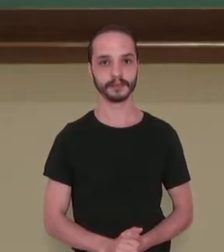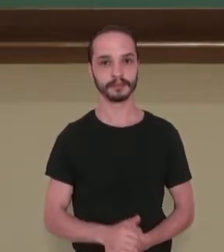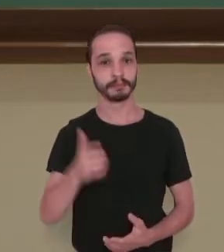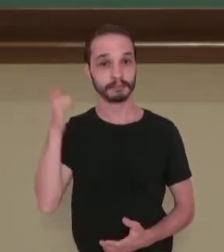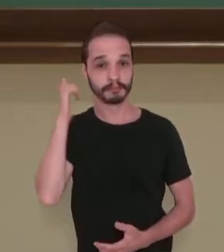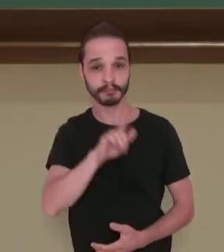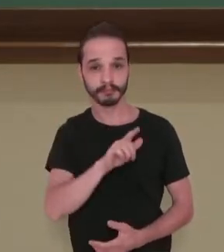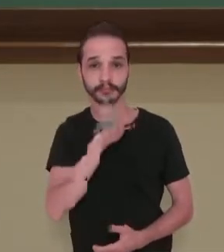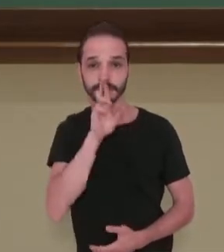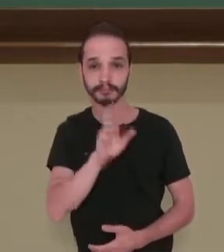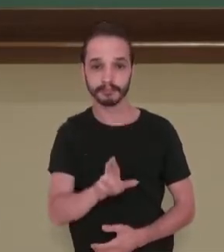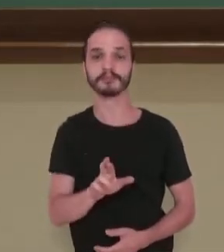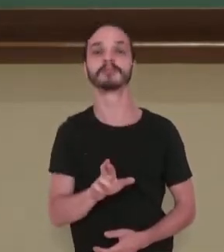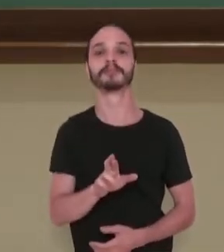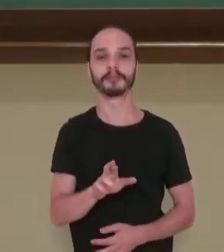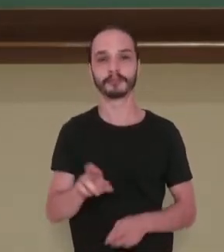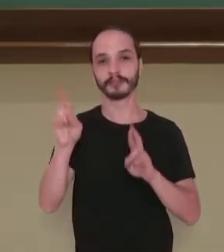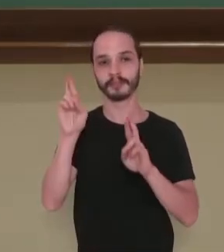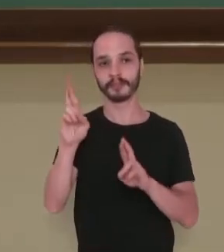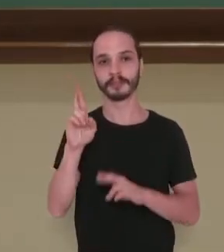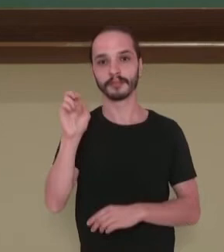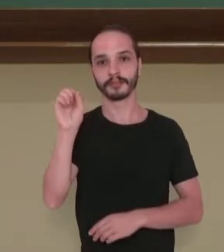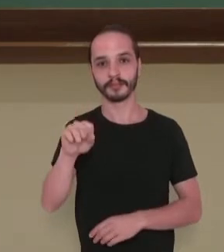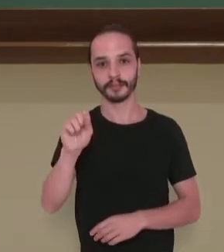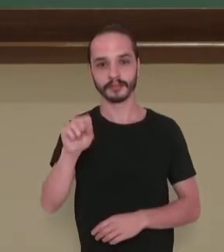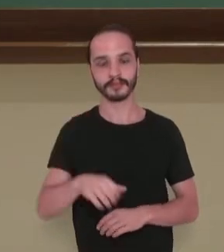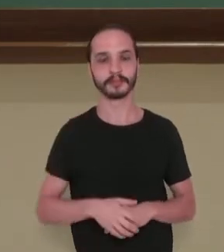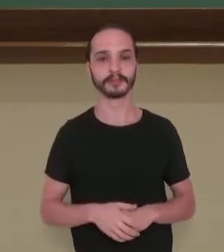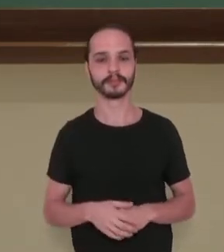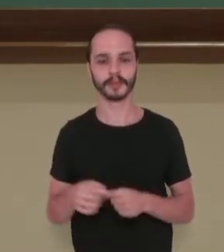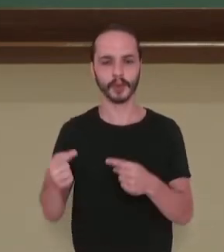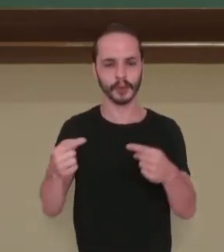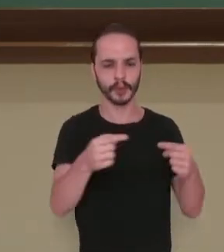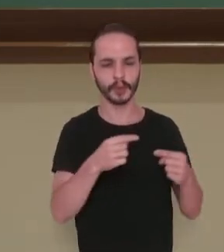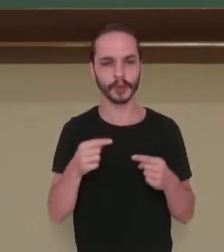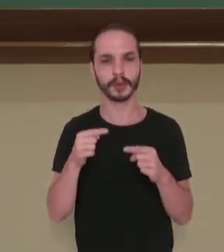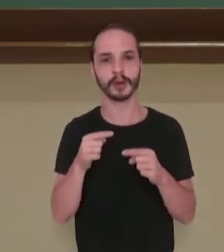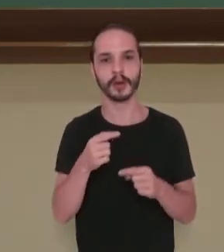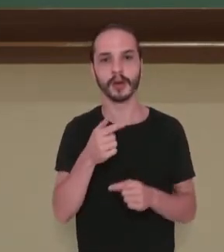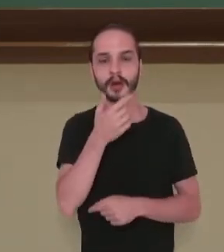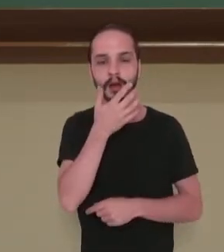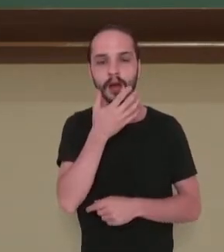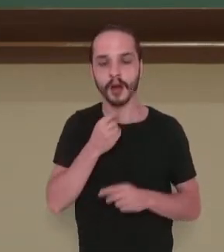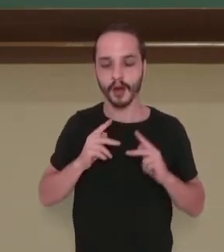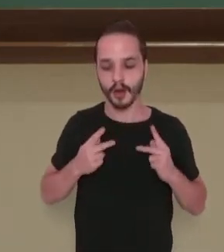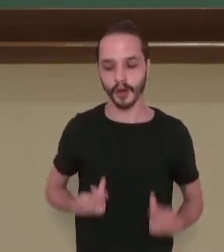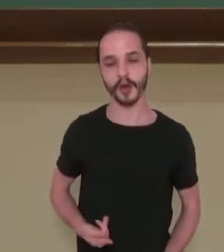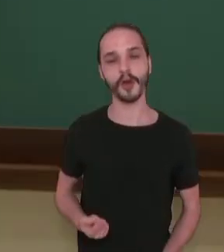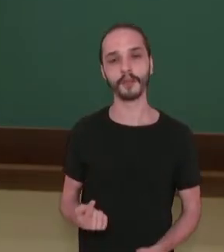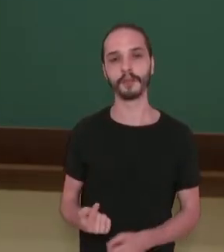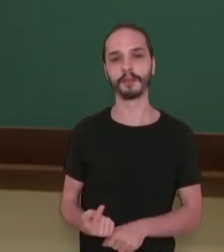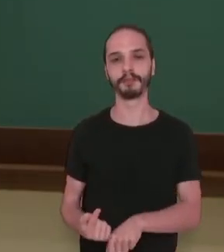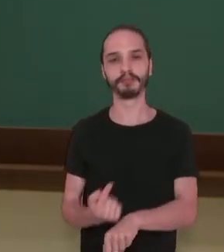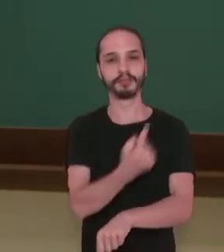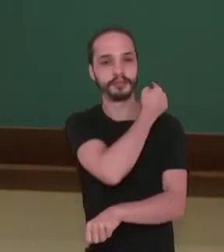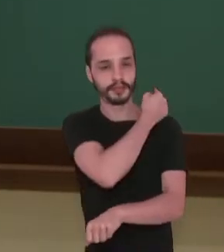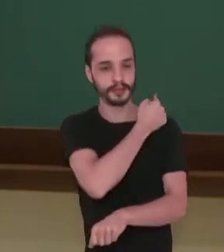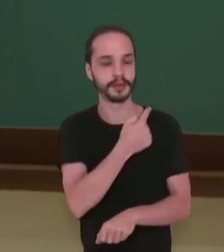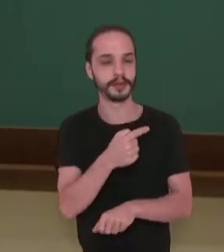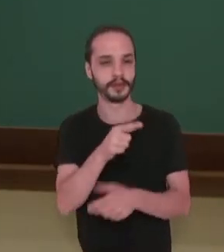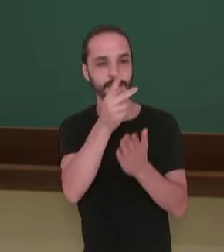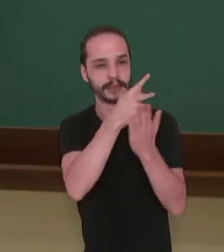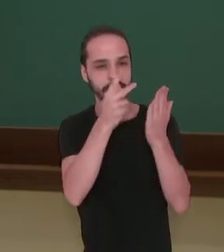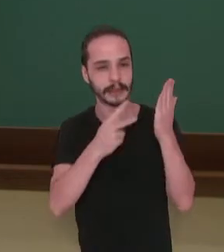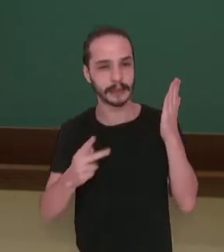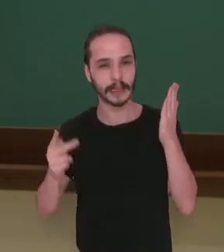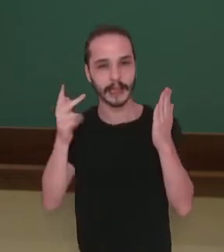Conseguiram responder? Eu espero que sim, né? Que a gente discutiu lá que o homem primitivo ele desenhava. Então a gente consegue ver nessa figura